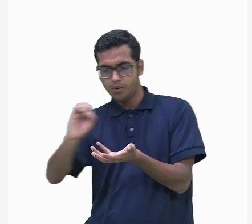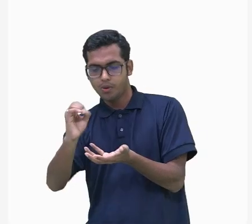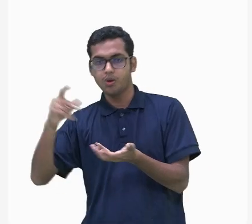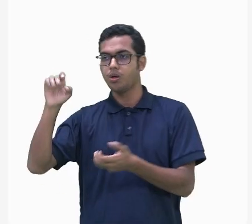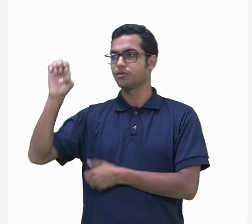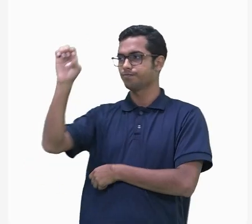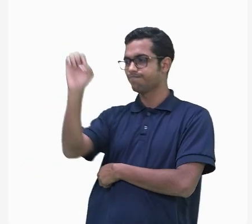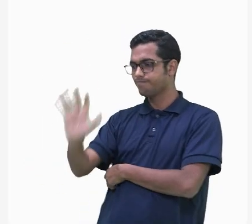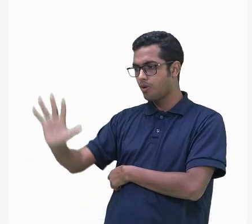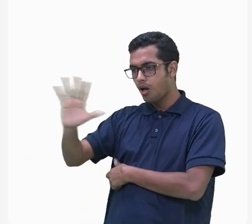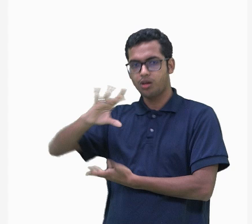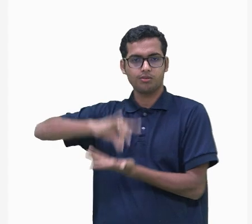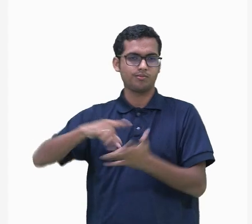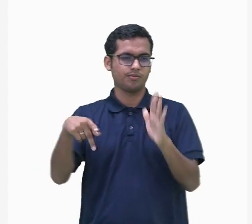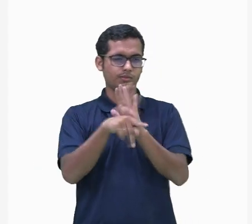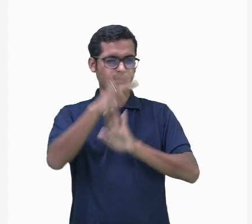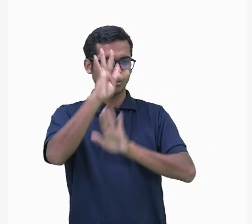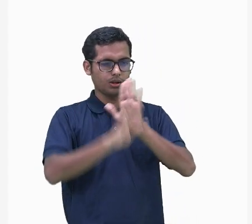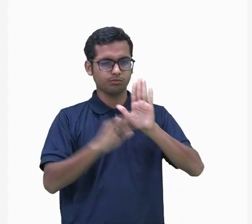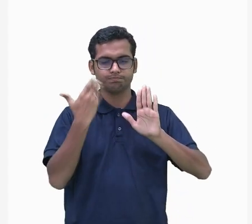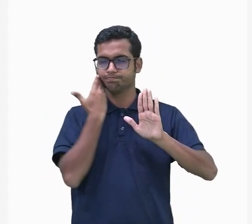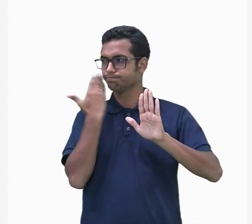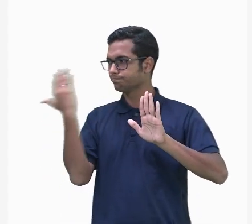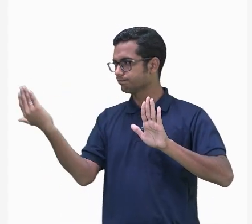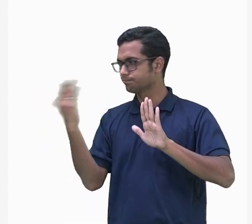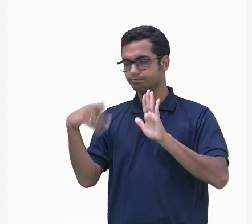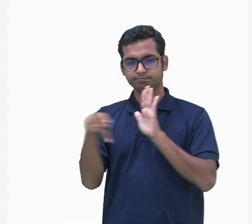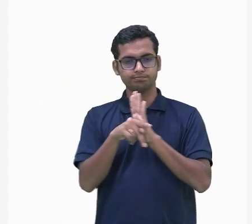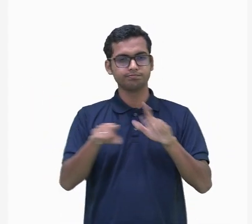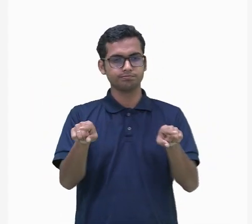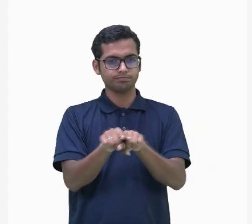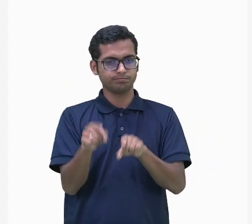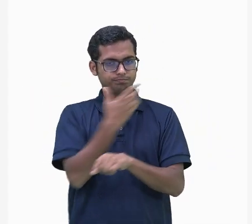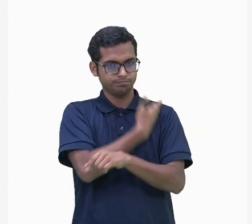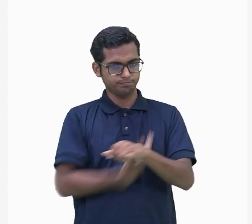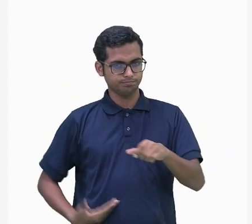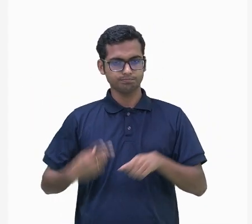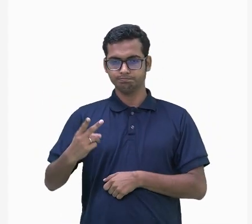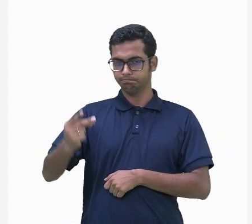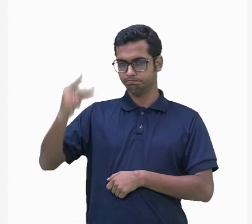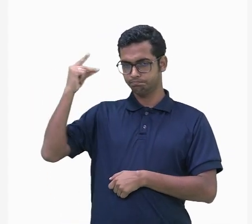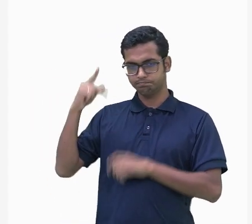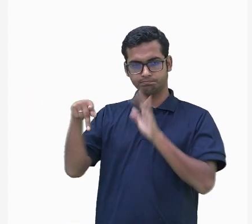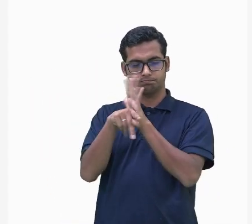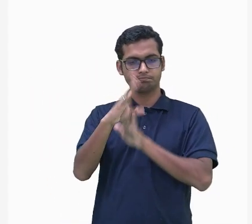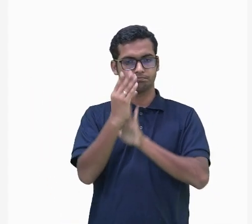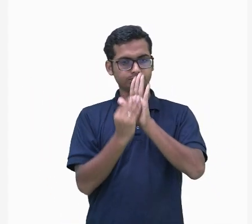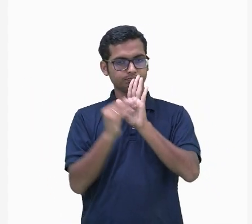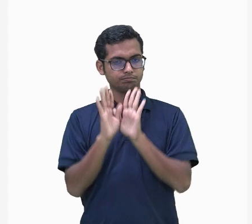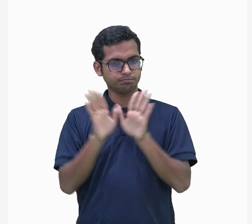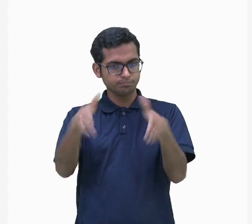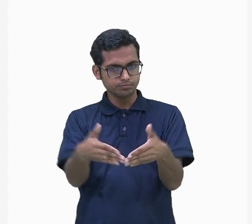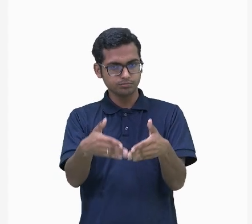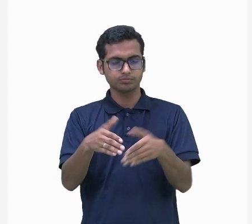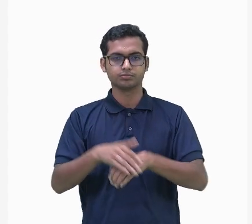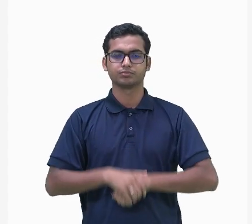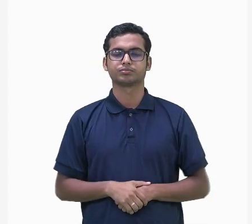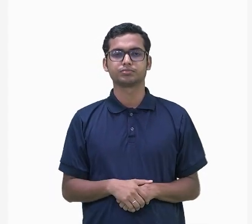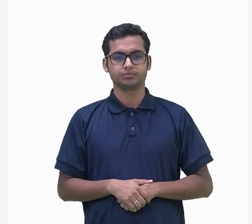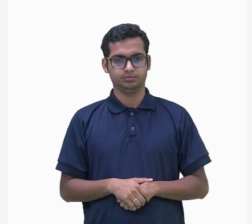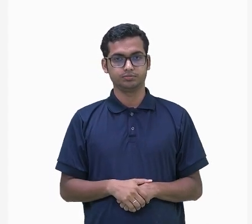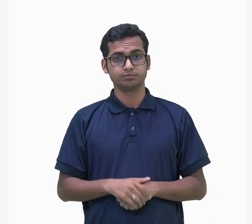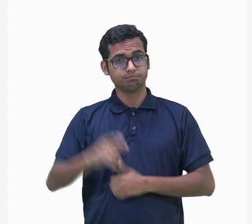gente conseguir compreender um pouco melhor esse conteúdo específico. Vamos fazer o seguinte: façam anotações que vai